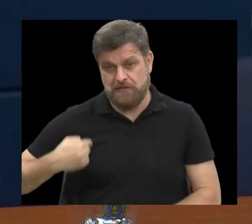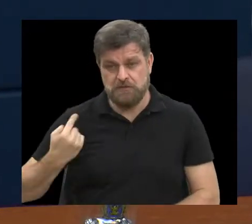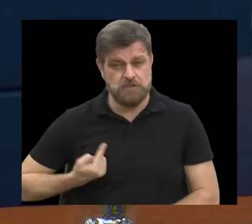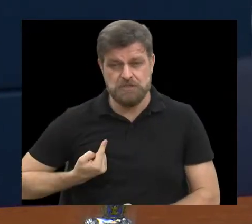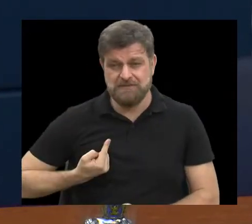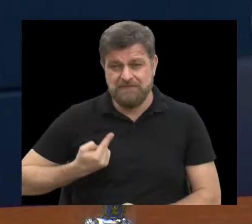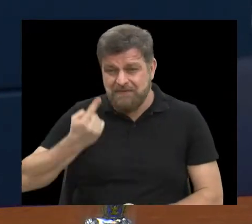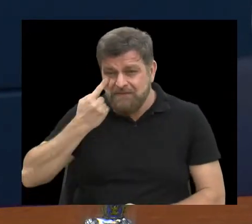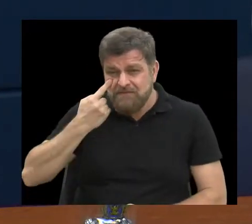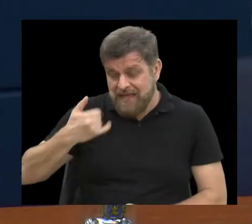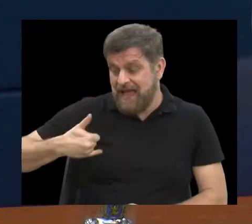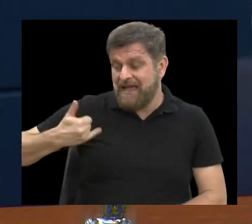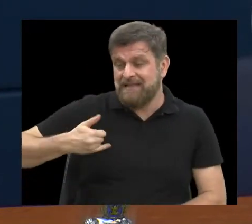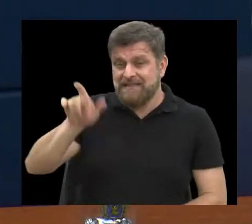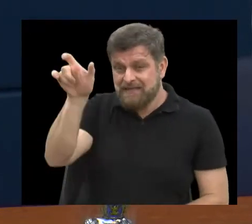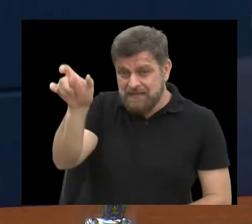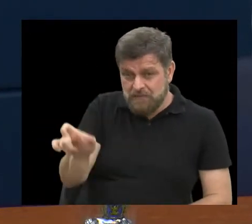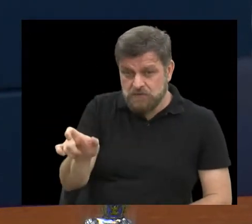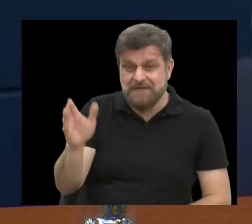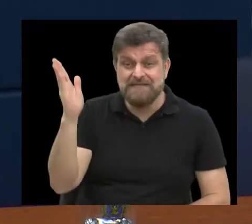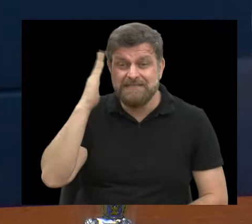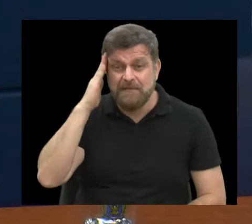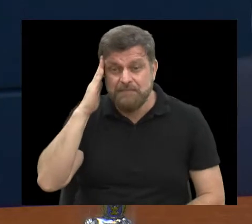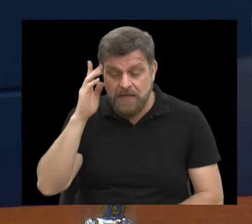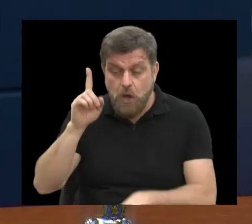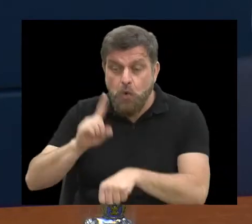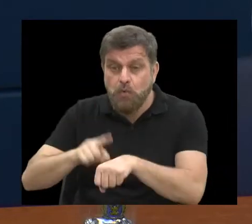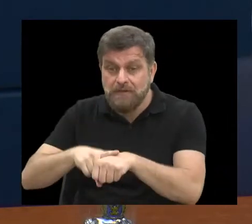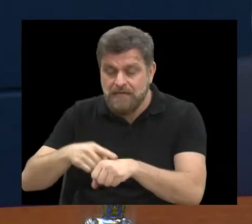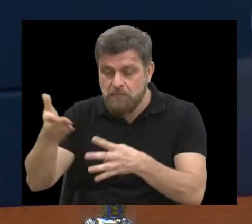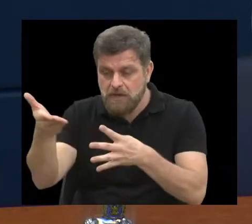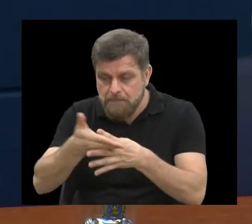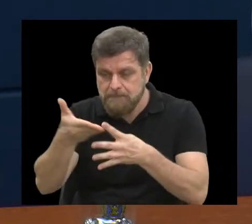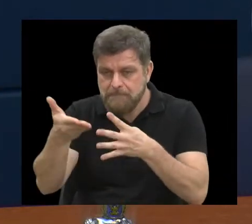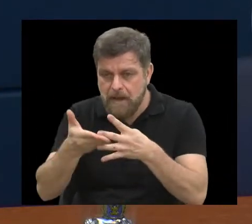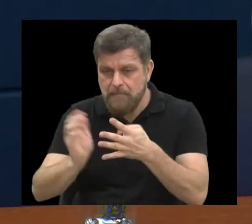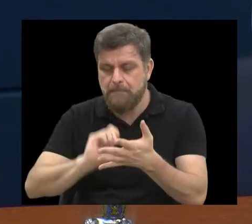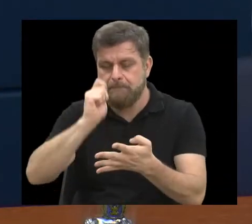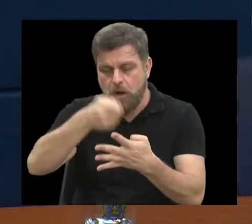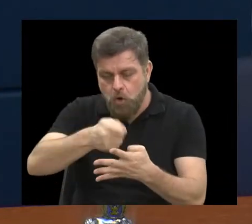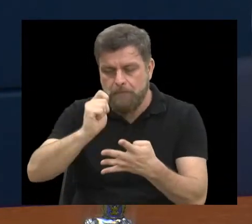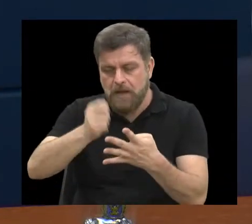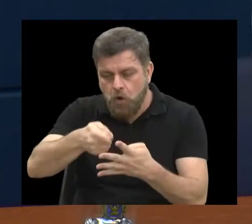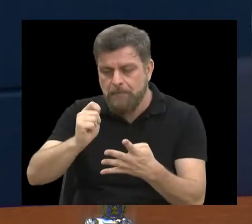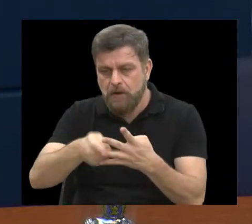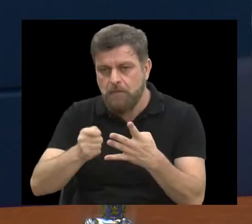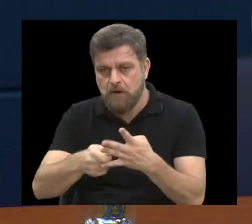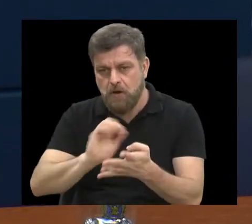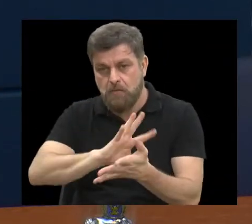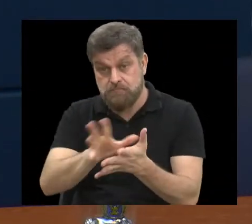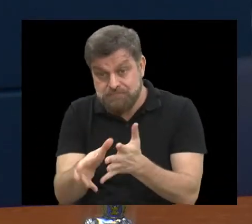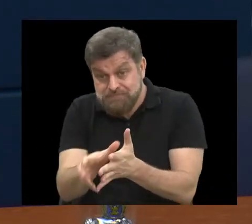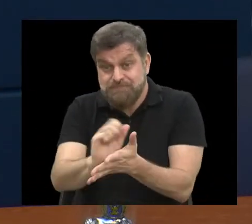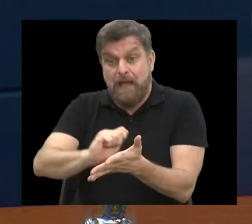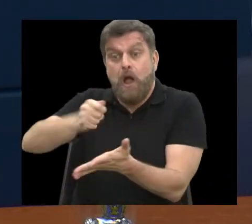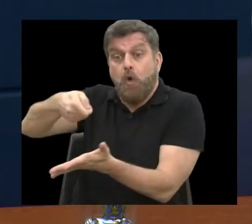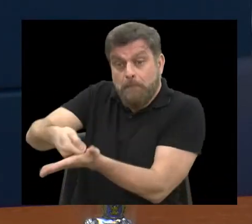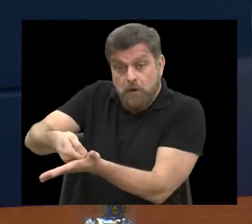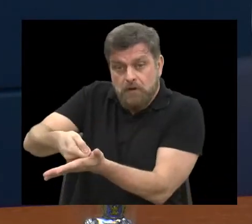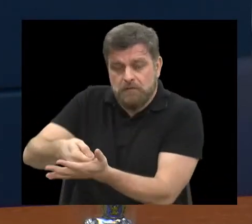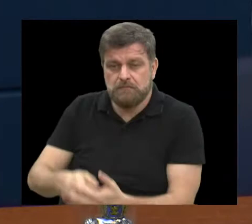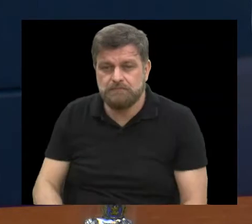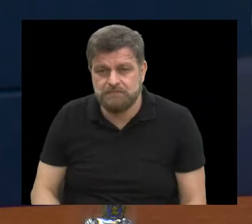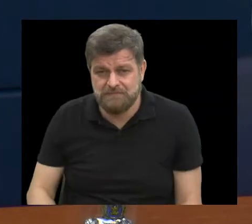olhar a idade da pessoa, nós vamos ver o tempo de contribuição. Tá? Obrigado. E como não se